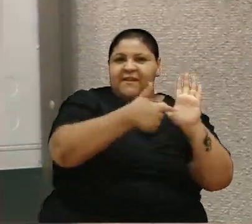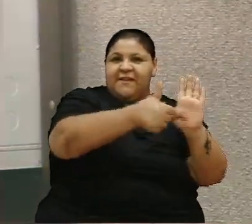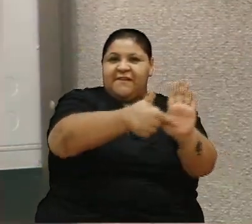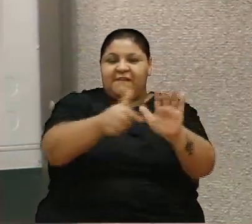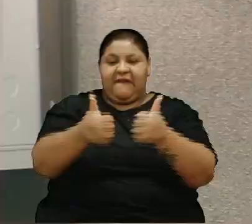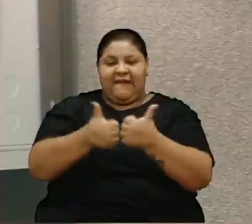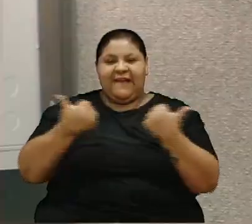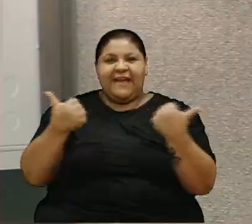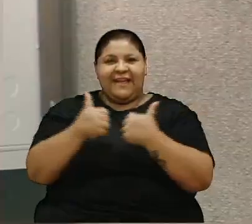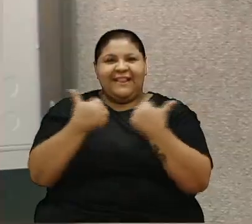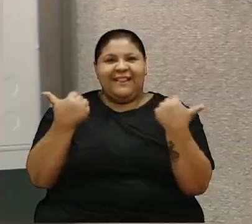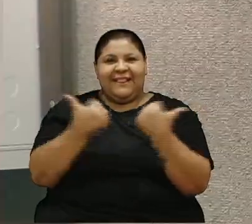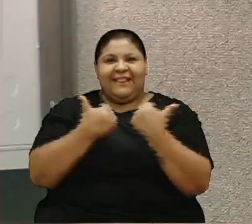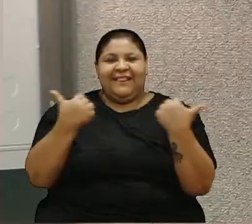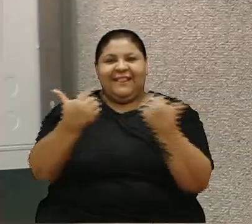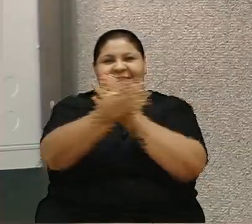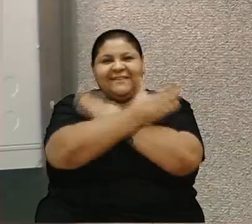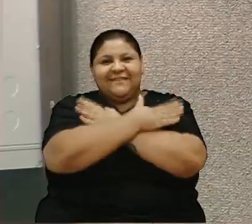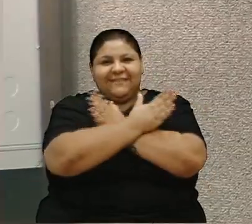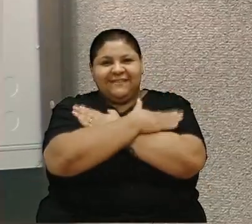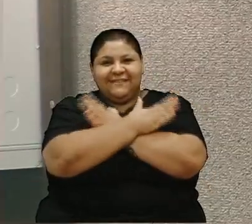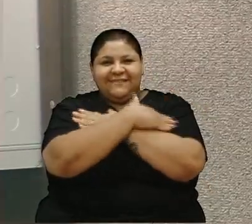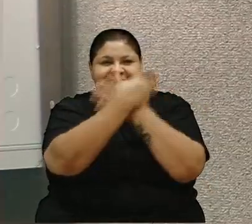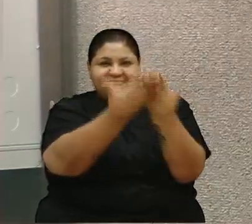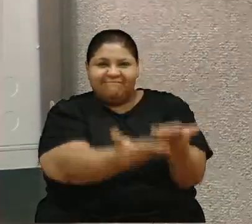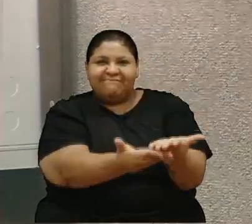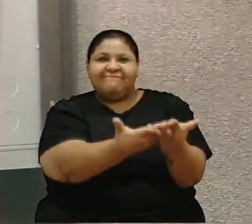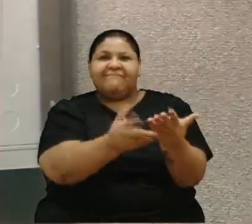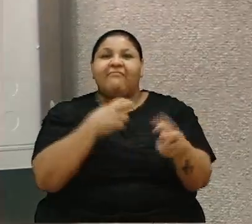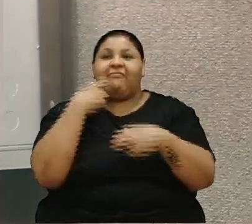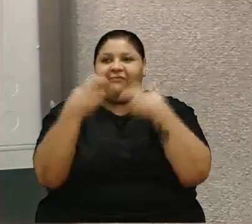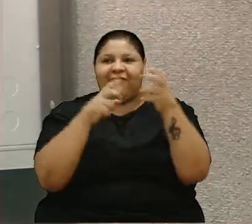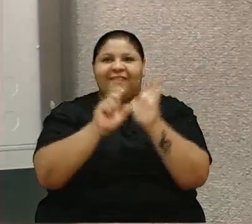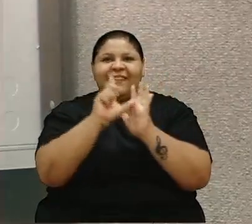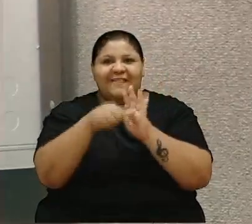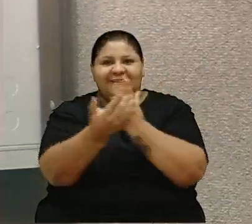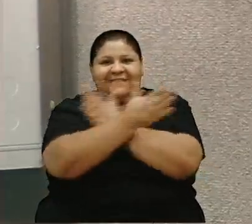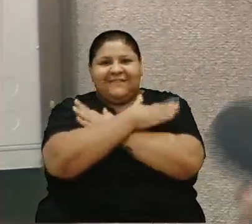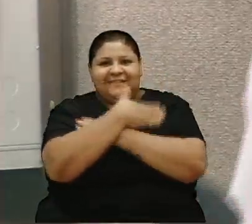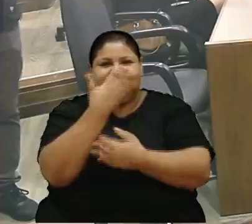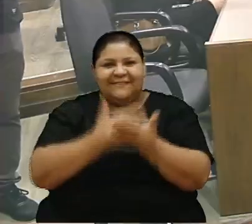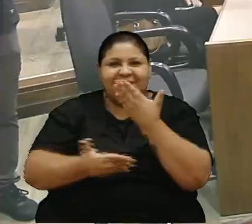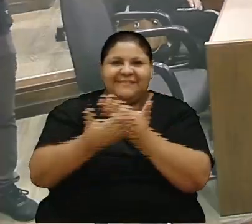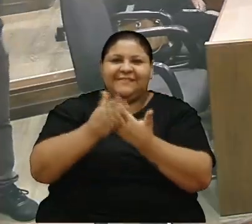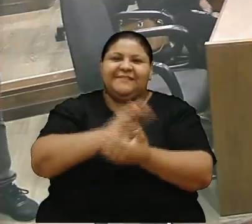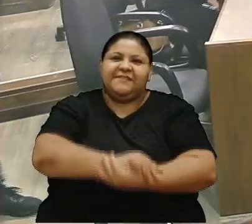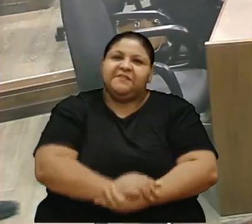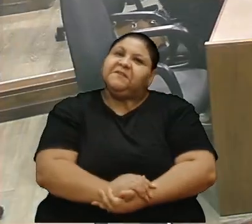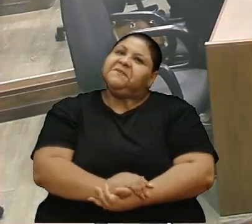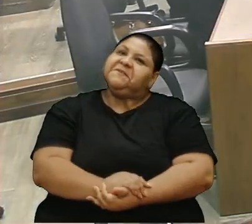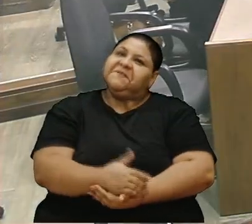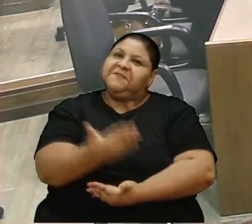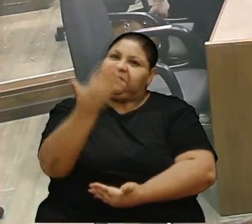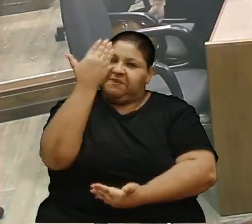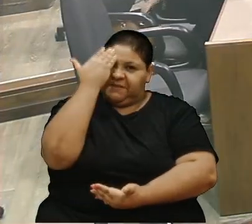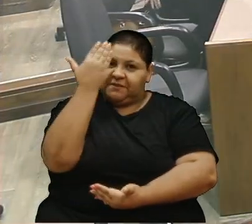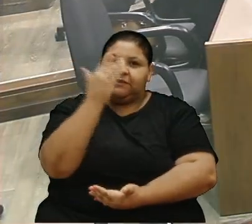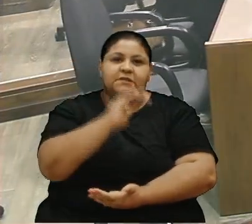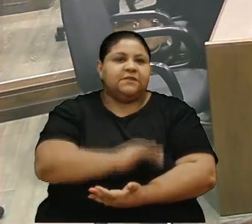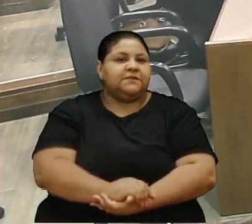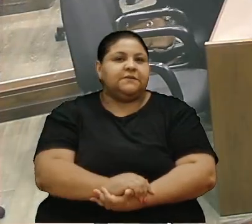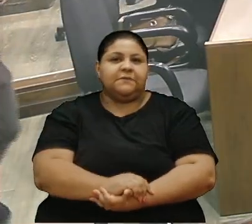parente velho, forte abraço para ti e meta a goela aí depois. Forte abraço a todos. Obrigado, vereador